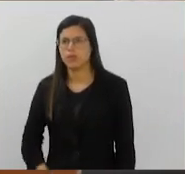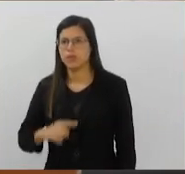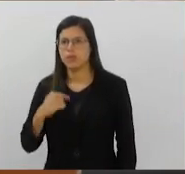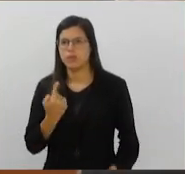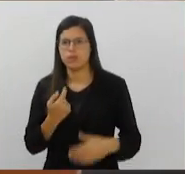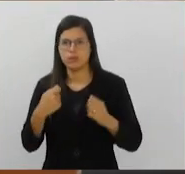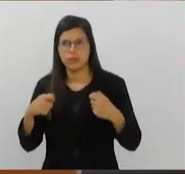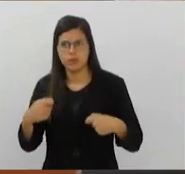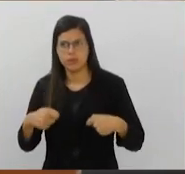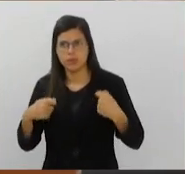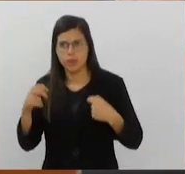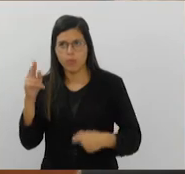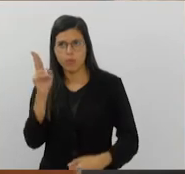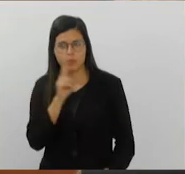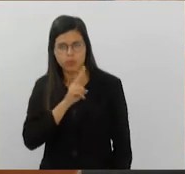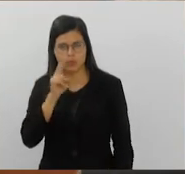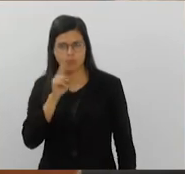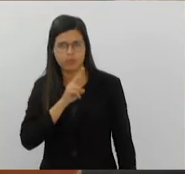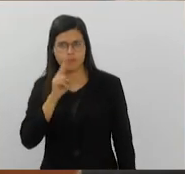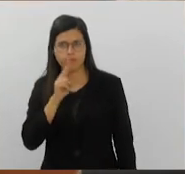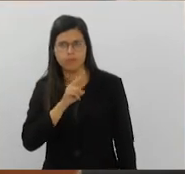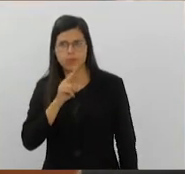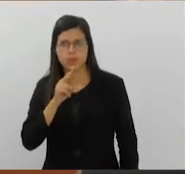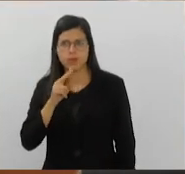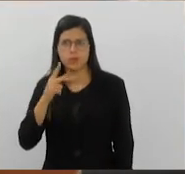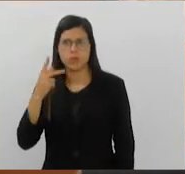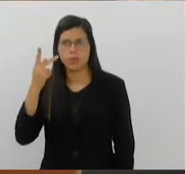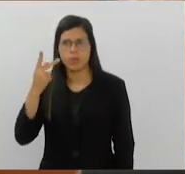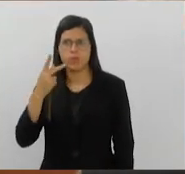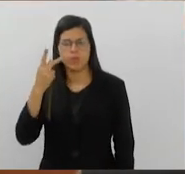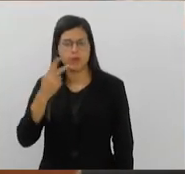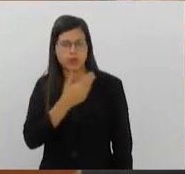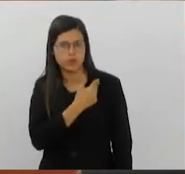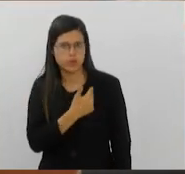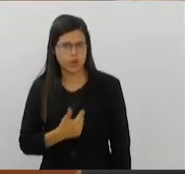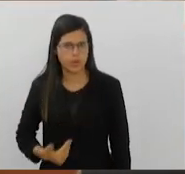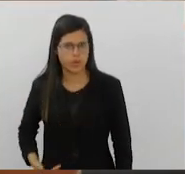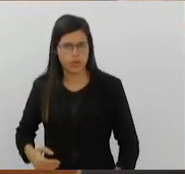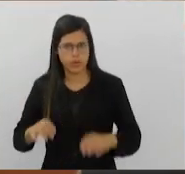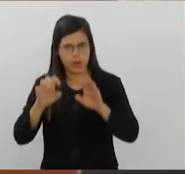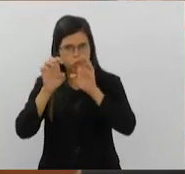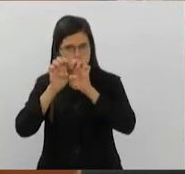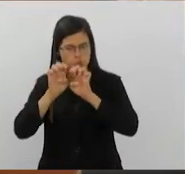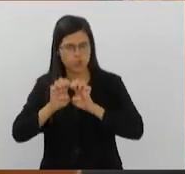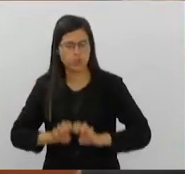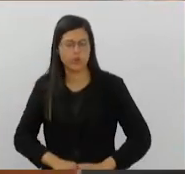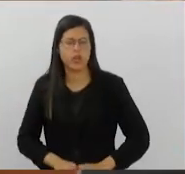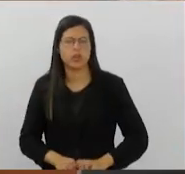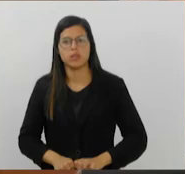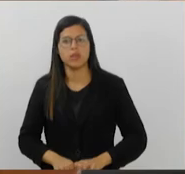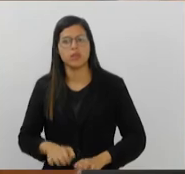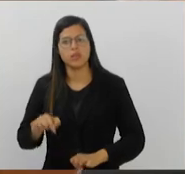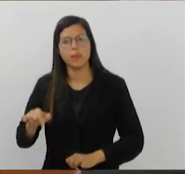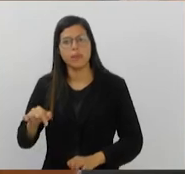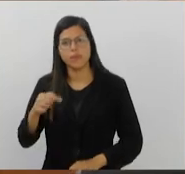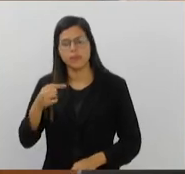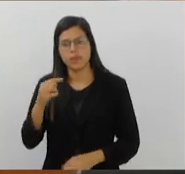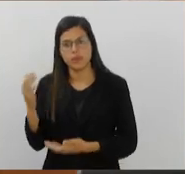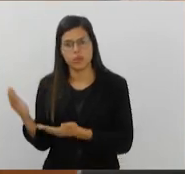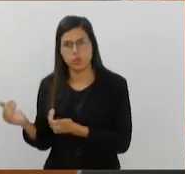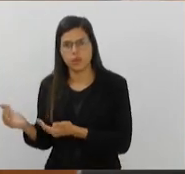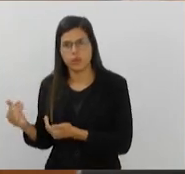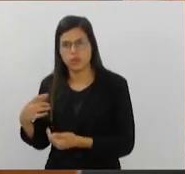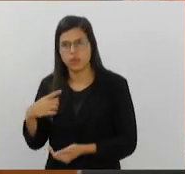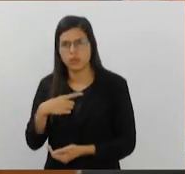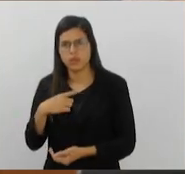precisa, urgentemente, de políticas públicas estruturantes para que essa juventude tenha